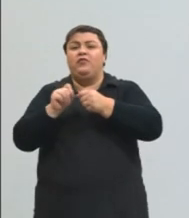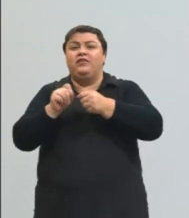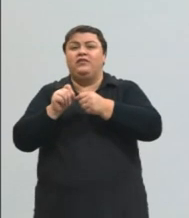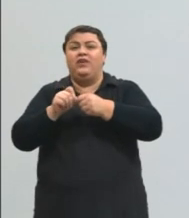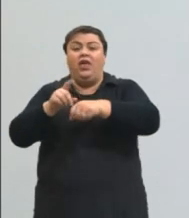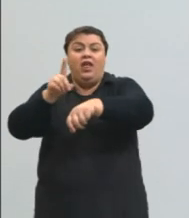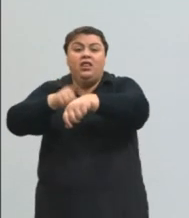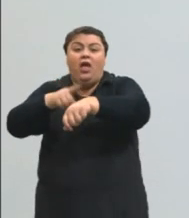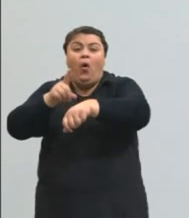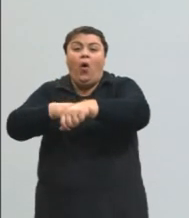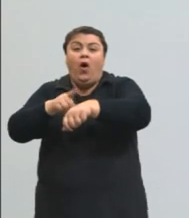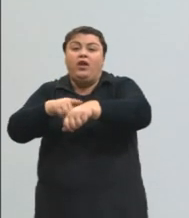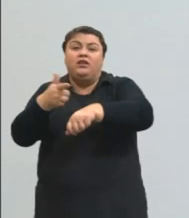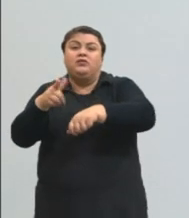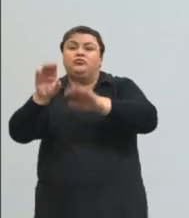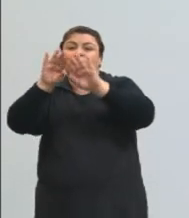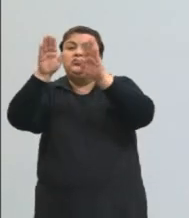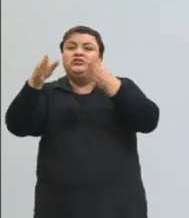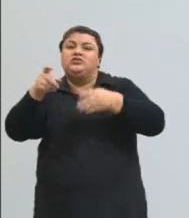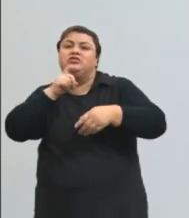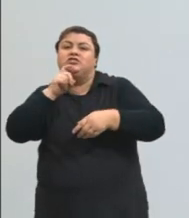hora.